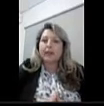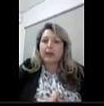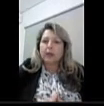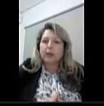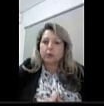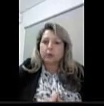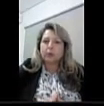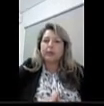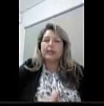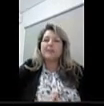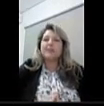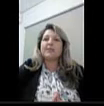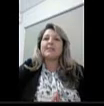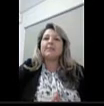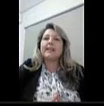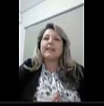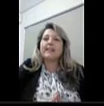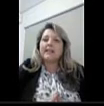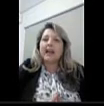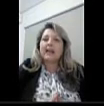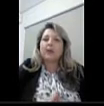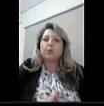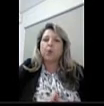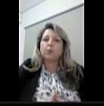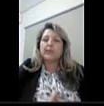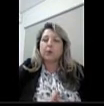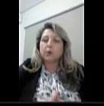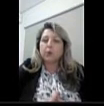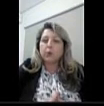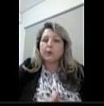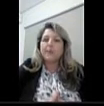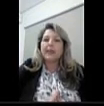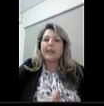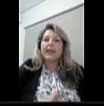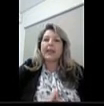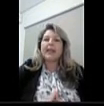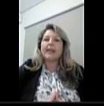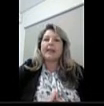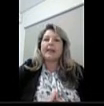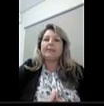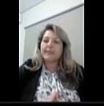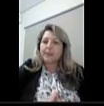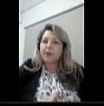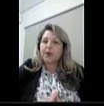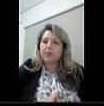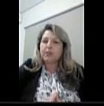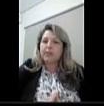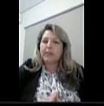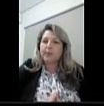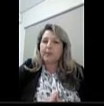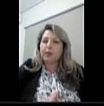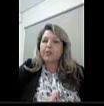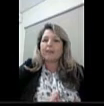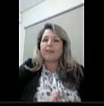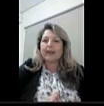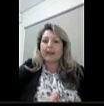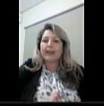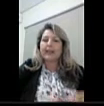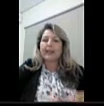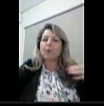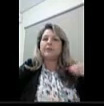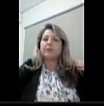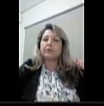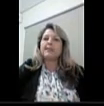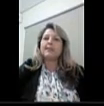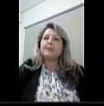gravar a aula toda, mas você vai iniciar com o conteúdo, você pode, ele pode gravar